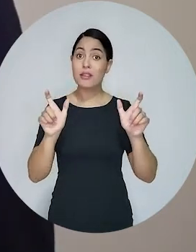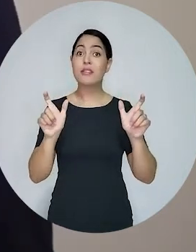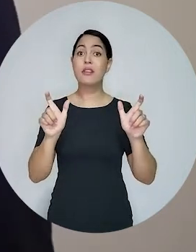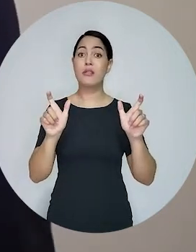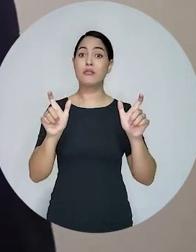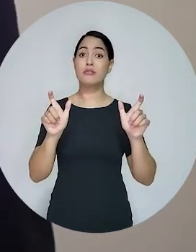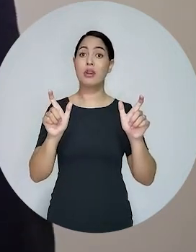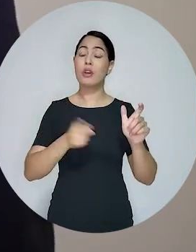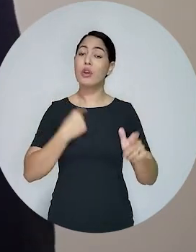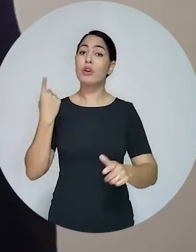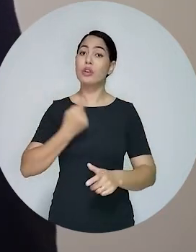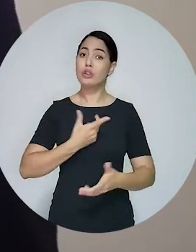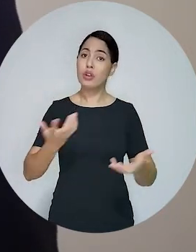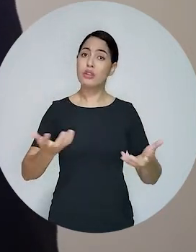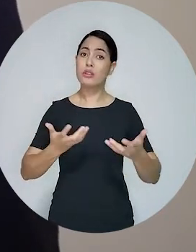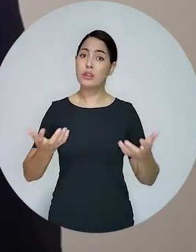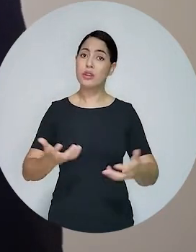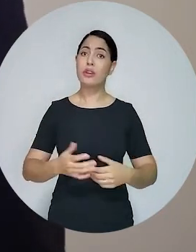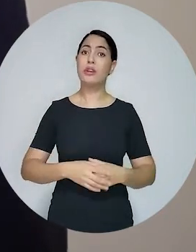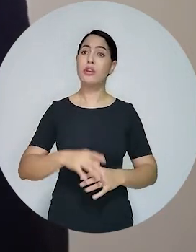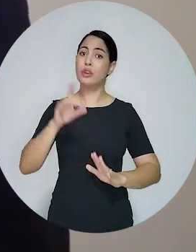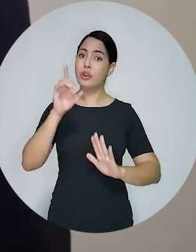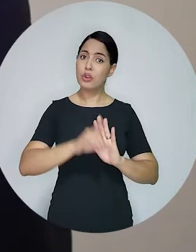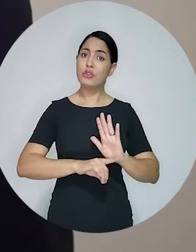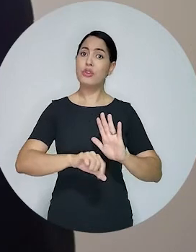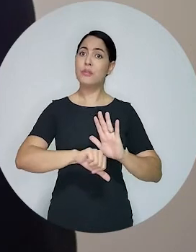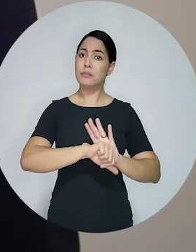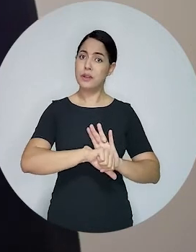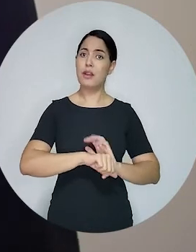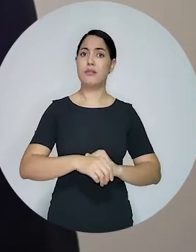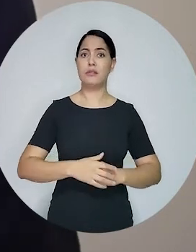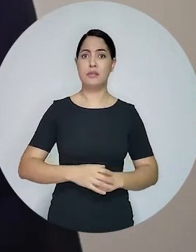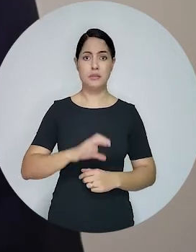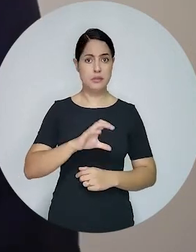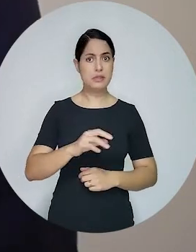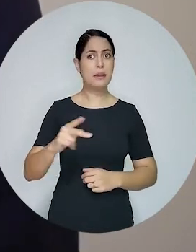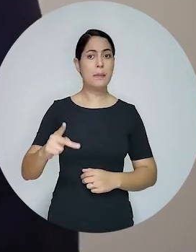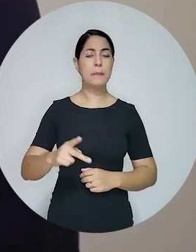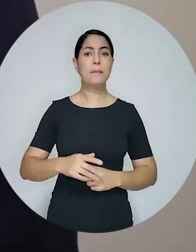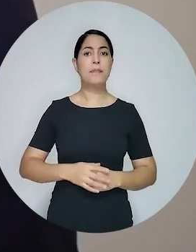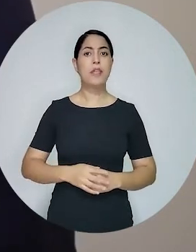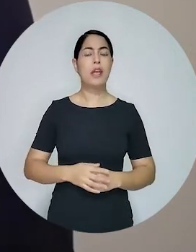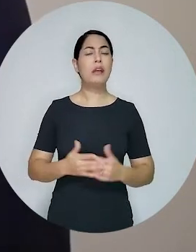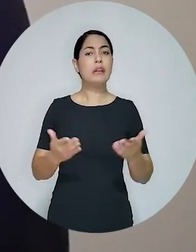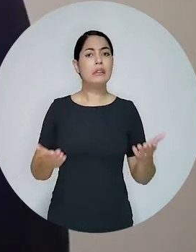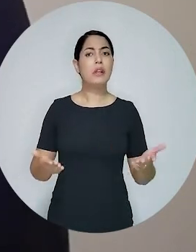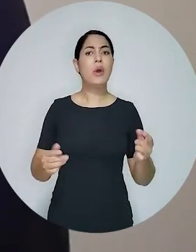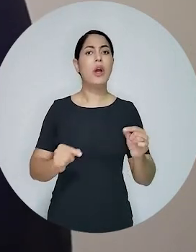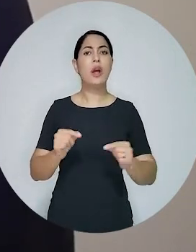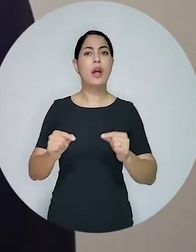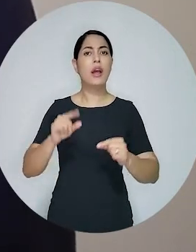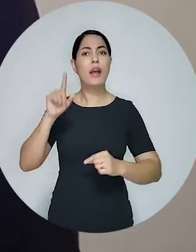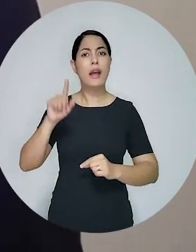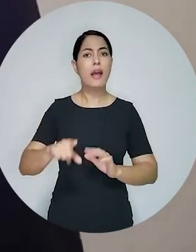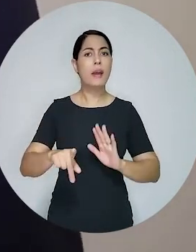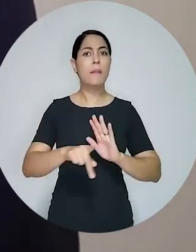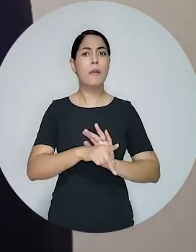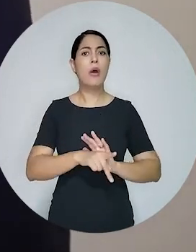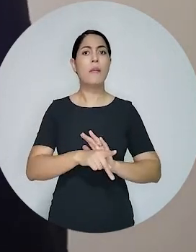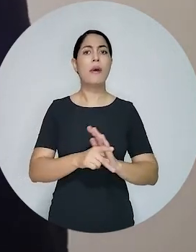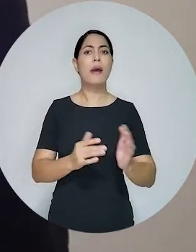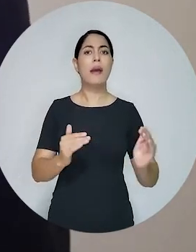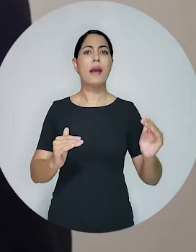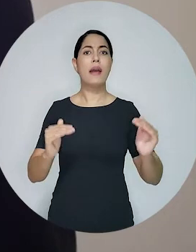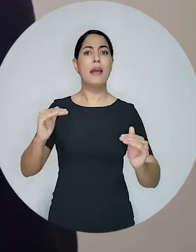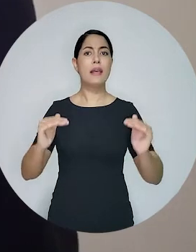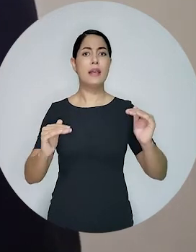para aquilo que nós buscamos no processo penal. O direito penal ele é feito baseado na paridade